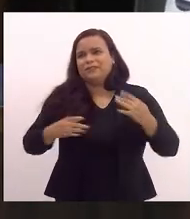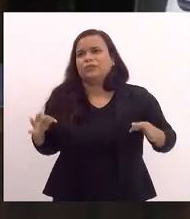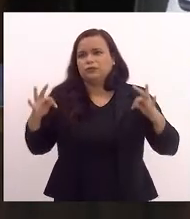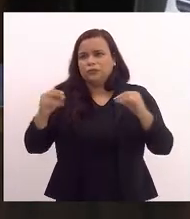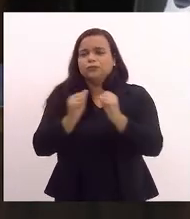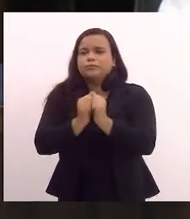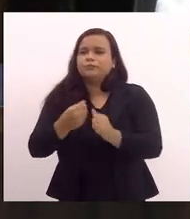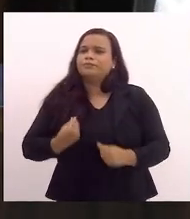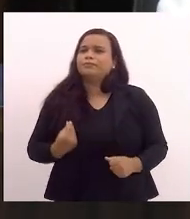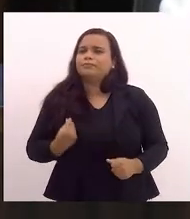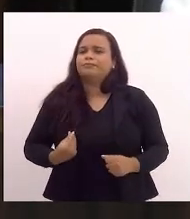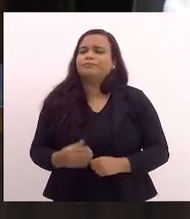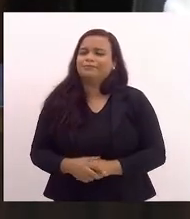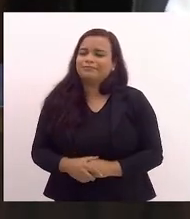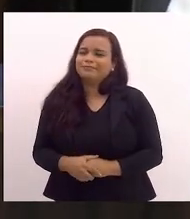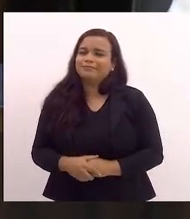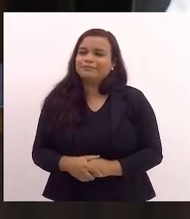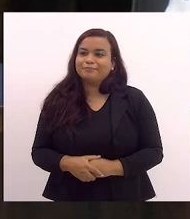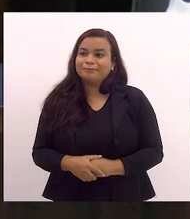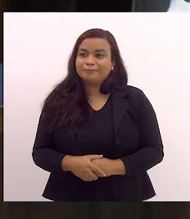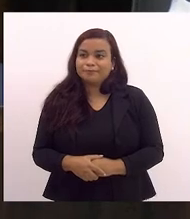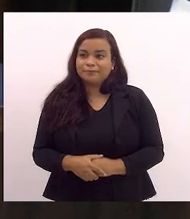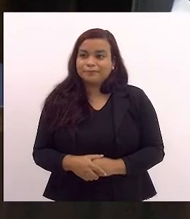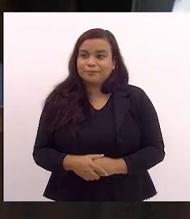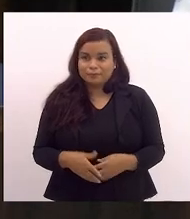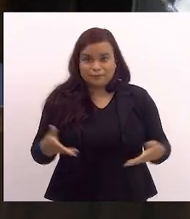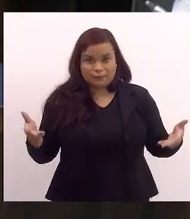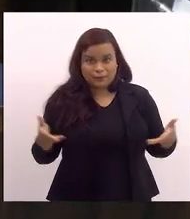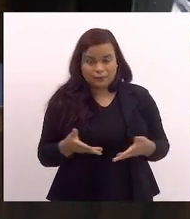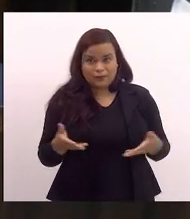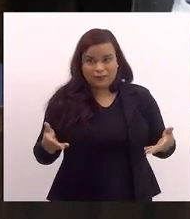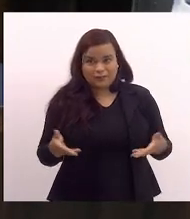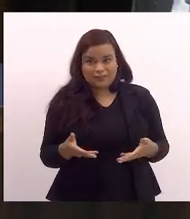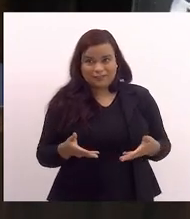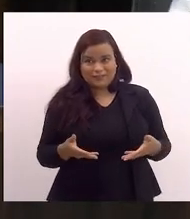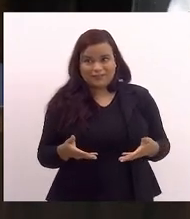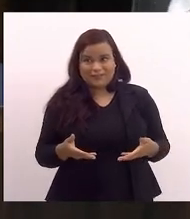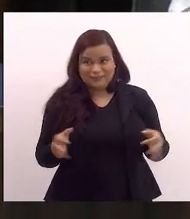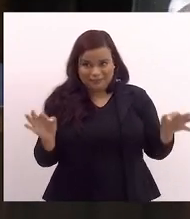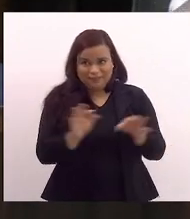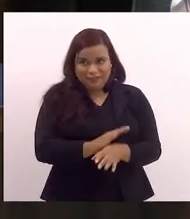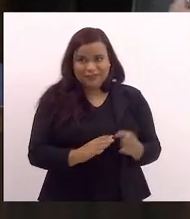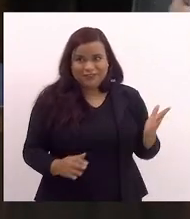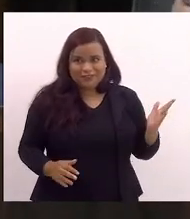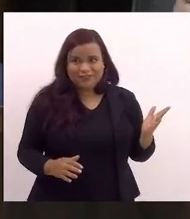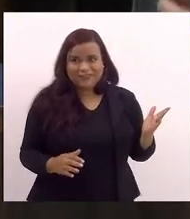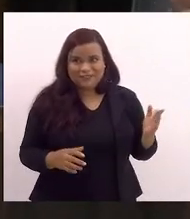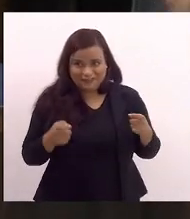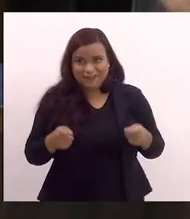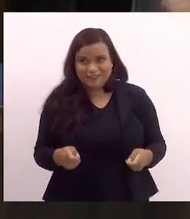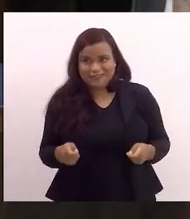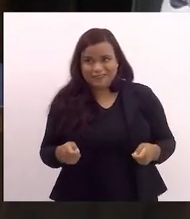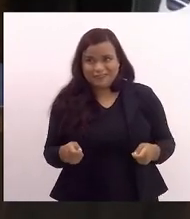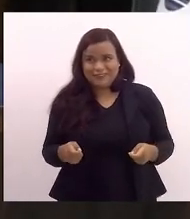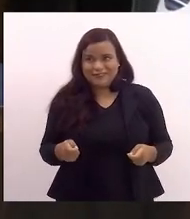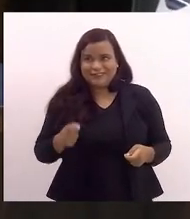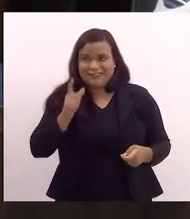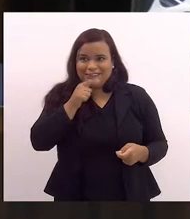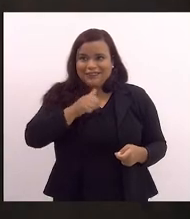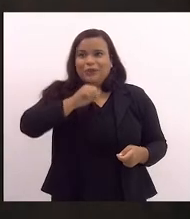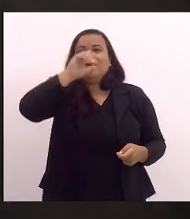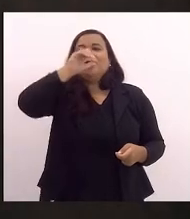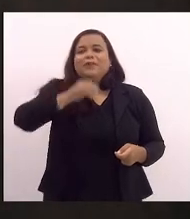também presentes. E agora, meu maninho, está preparado? Está firme? Bebe um pouco de água